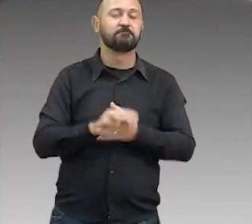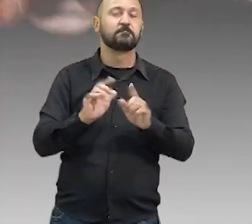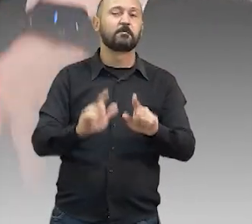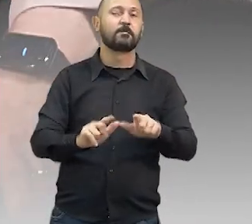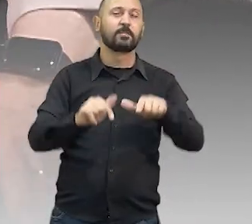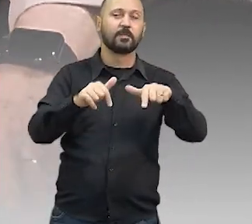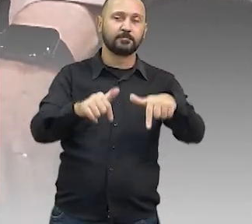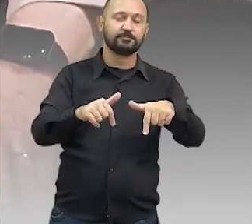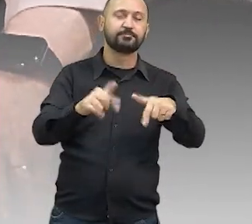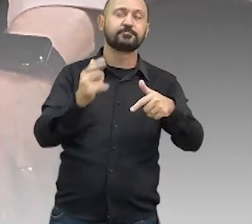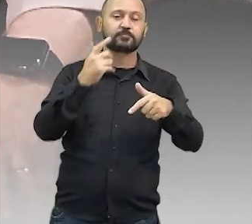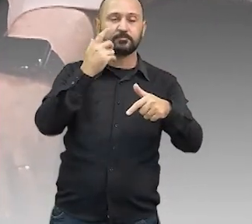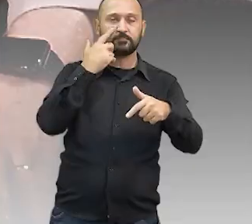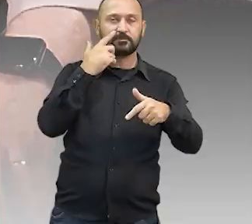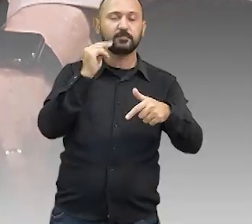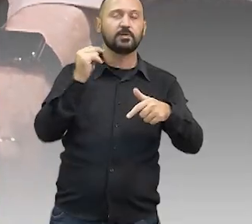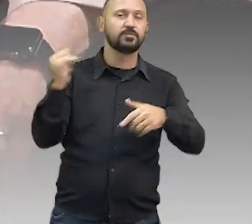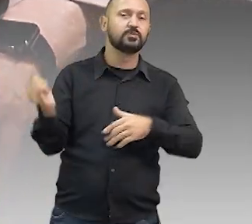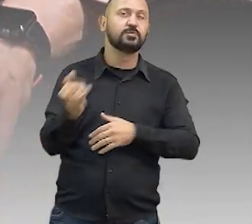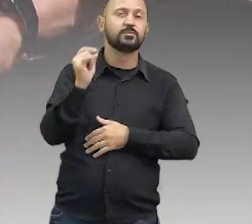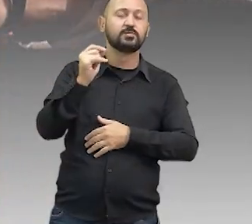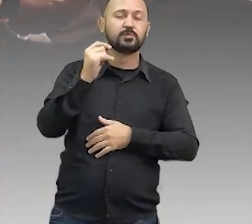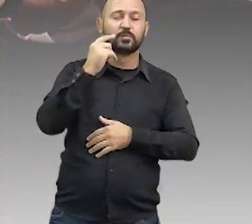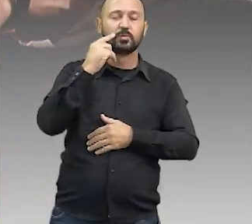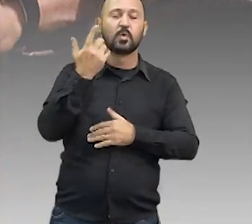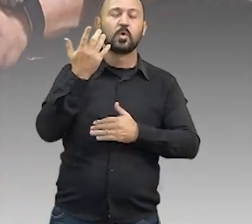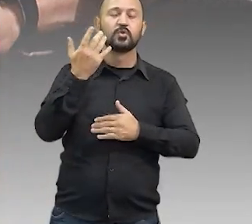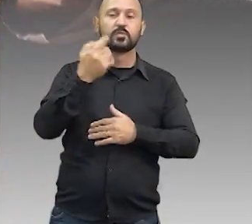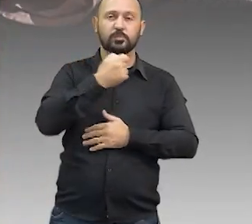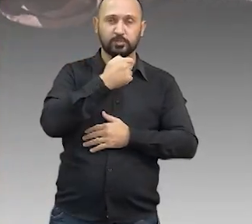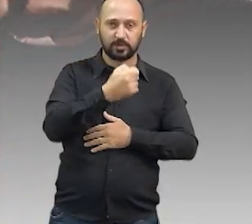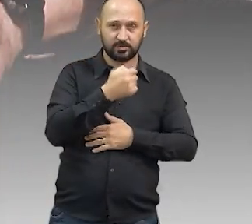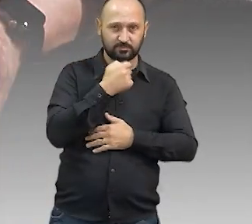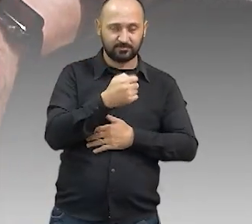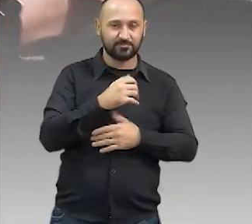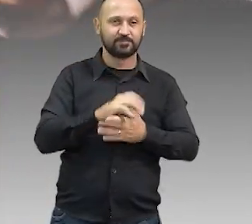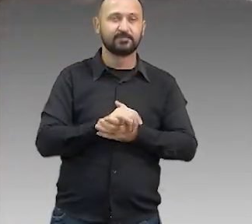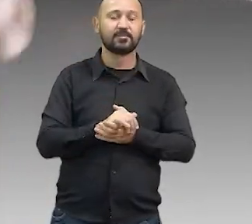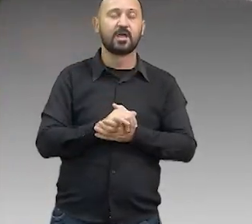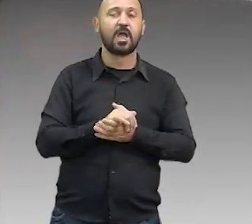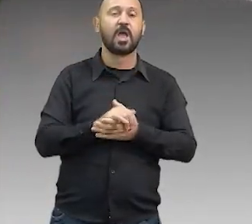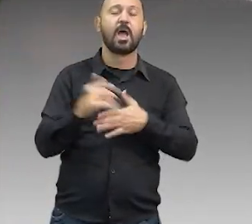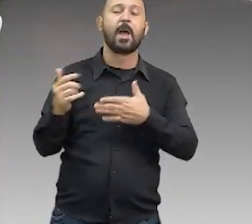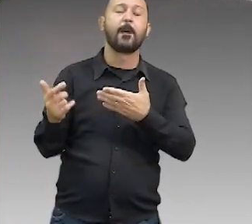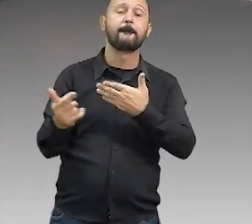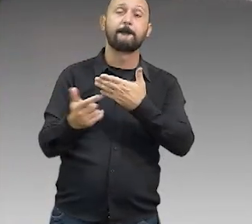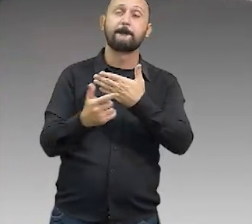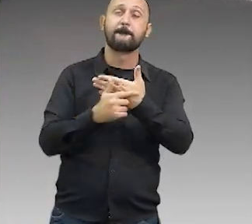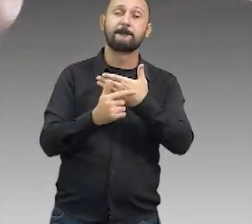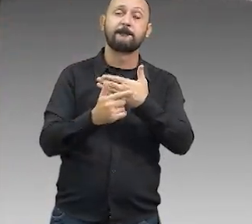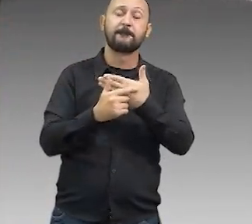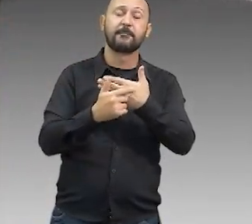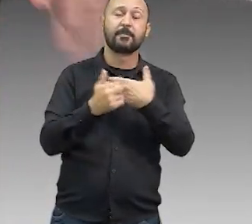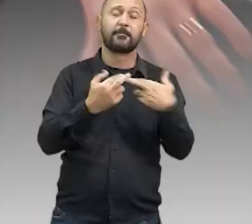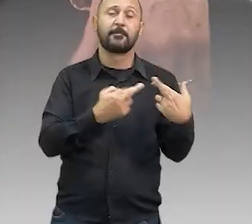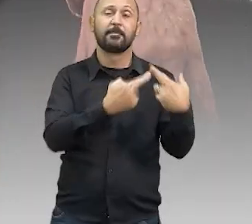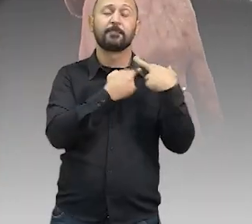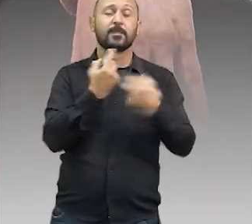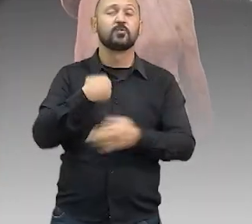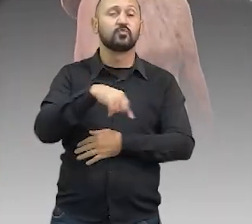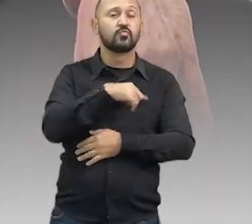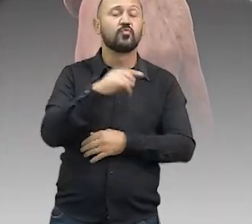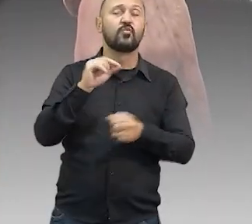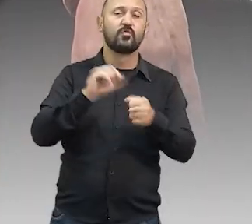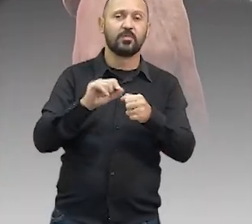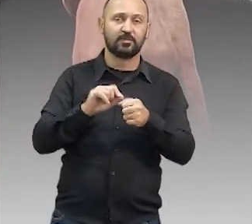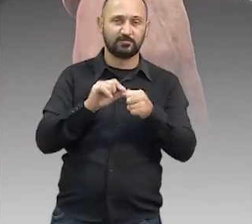e sempre vejo de importância no jornalismo é o papel que a gente pode exercer e